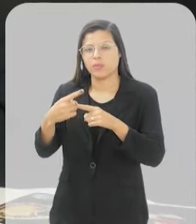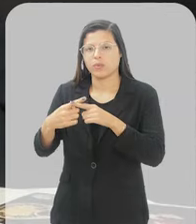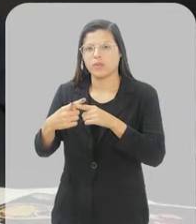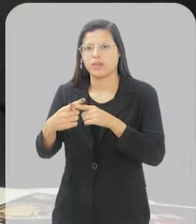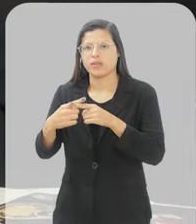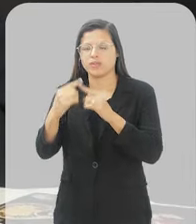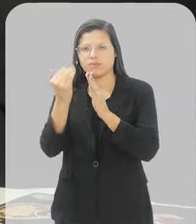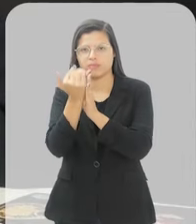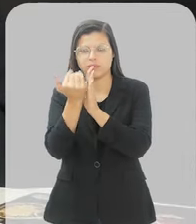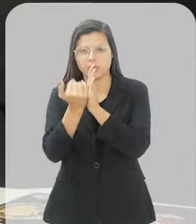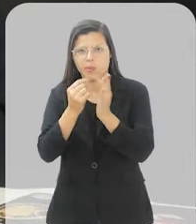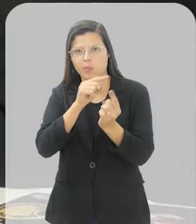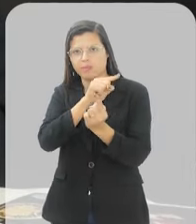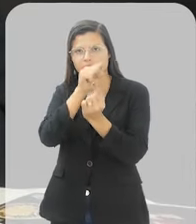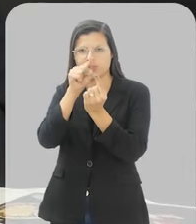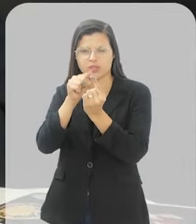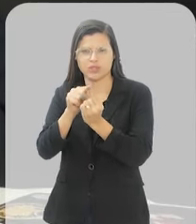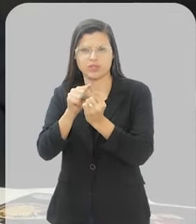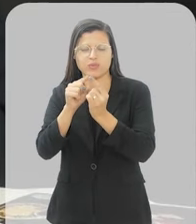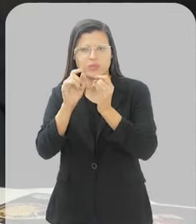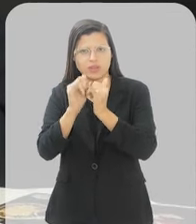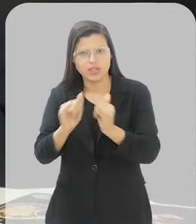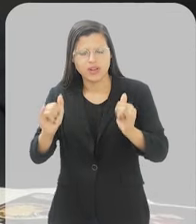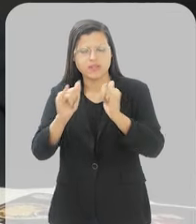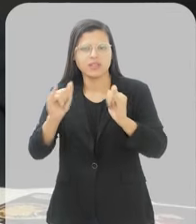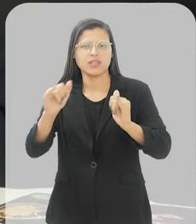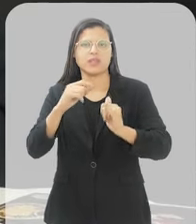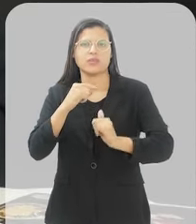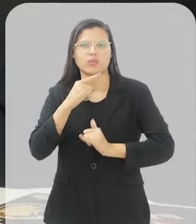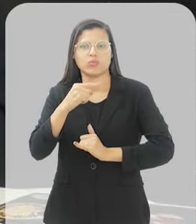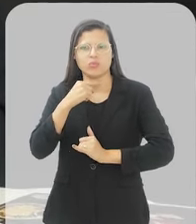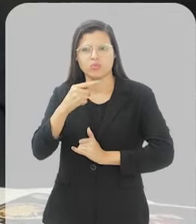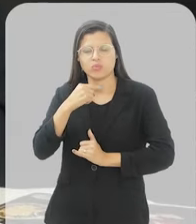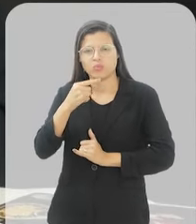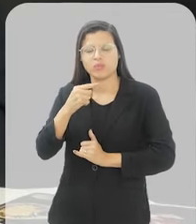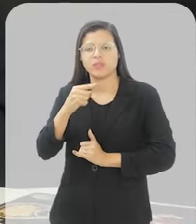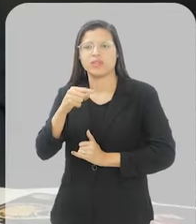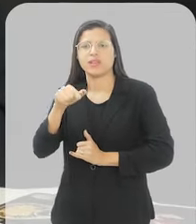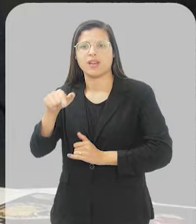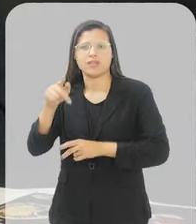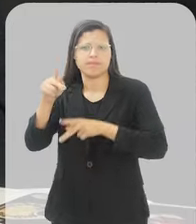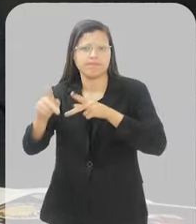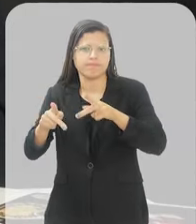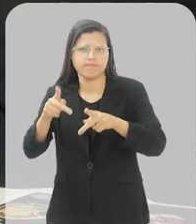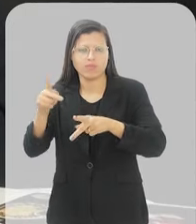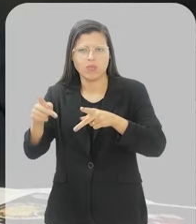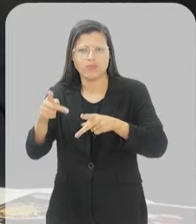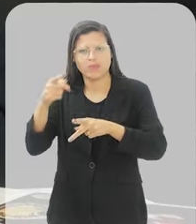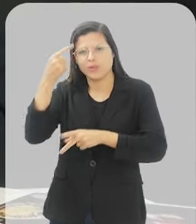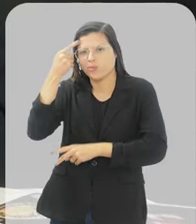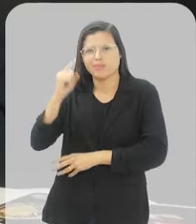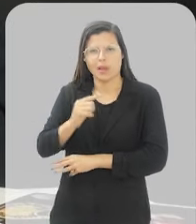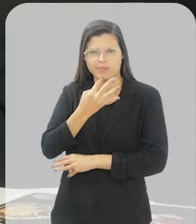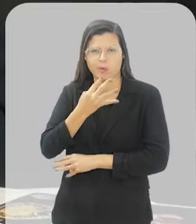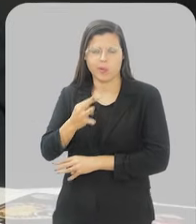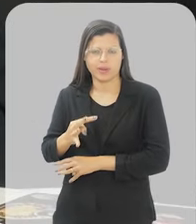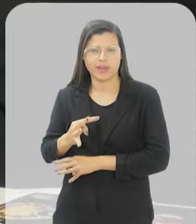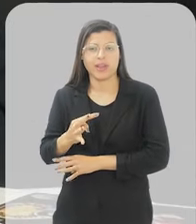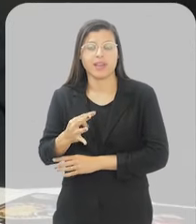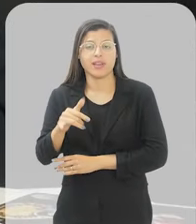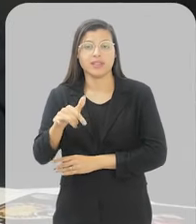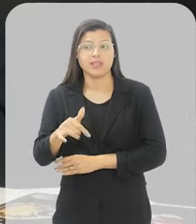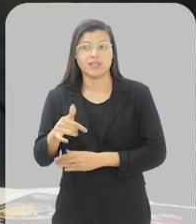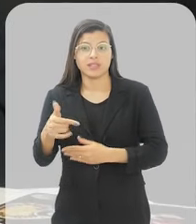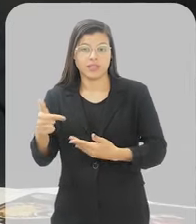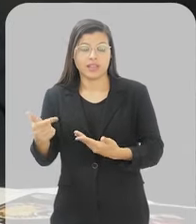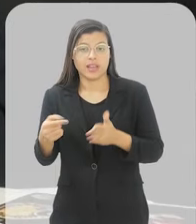programa tem esse objetivo de informar, de tirar as dúvidas daquele público que não tem muito acesso, né? E a